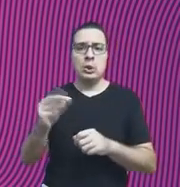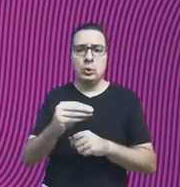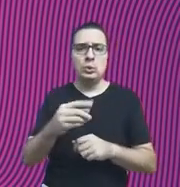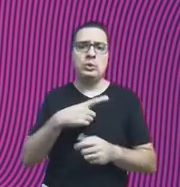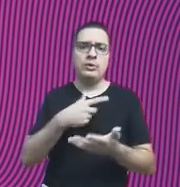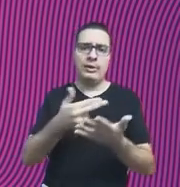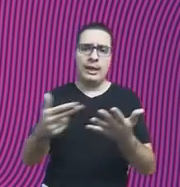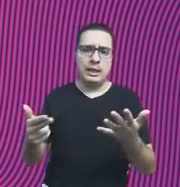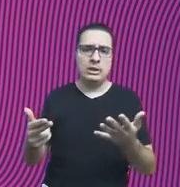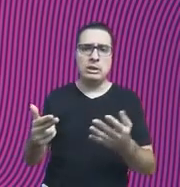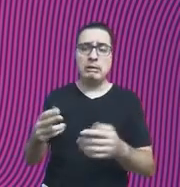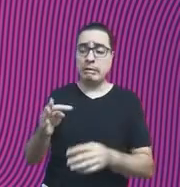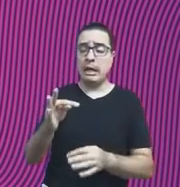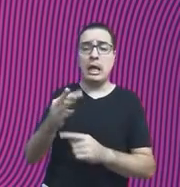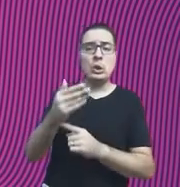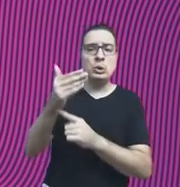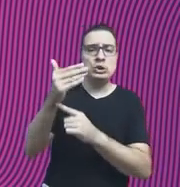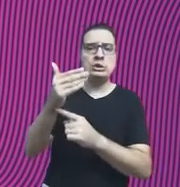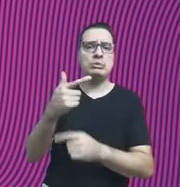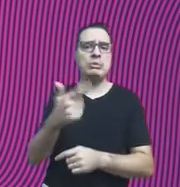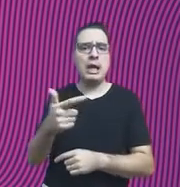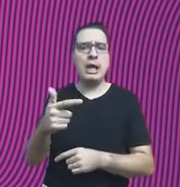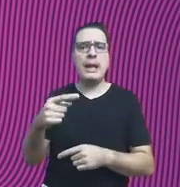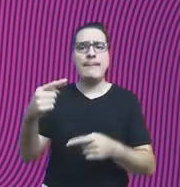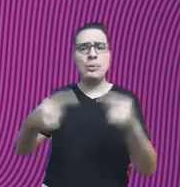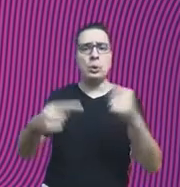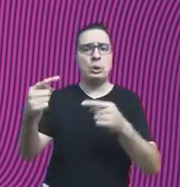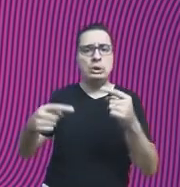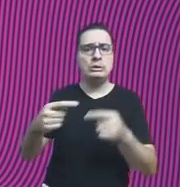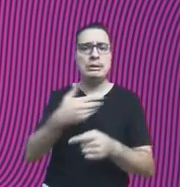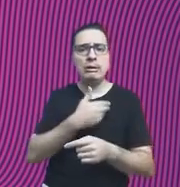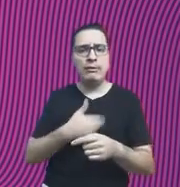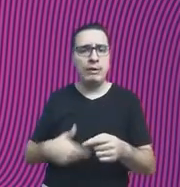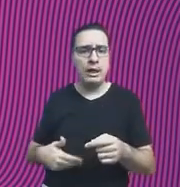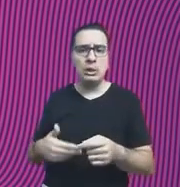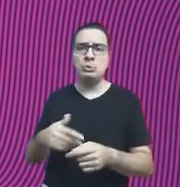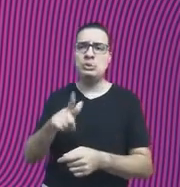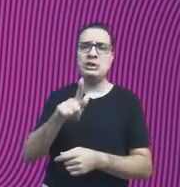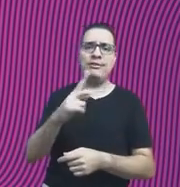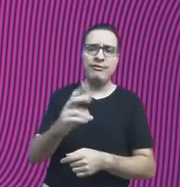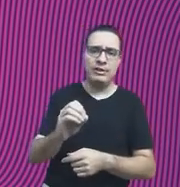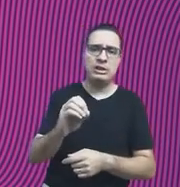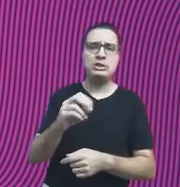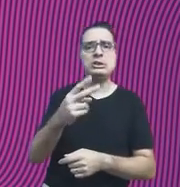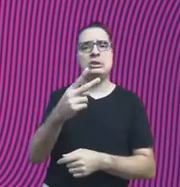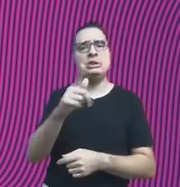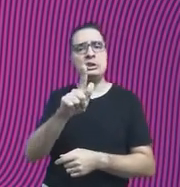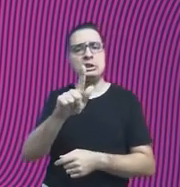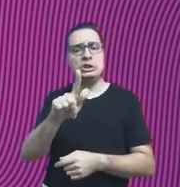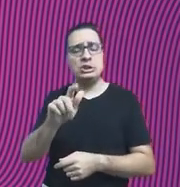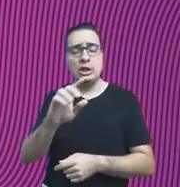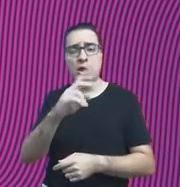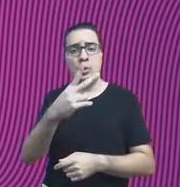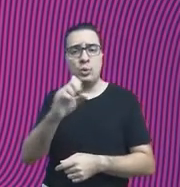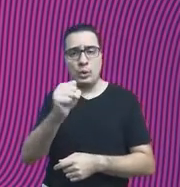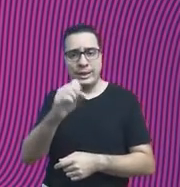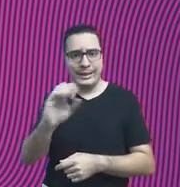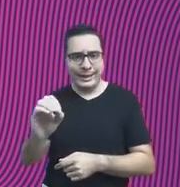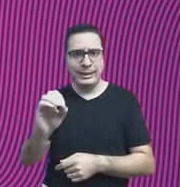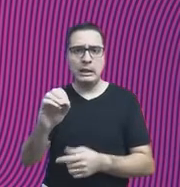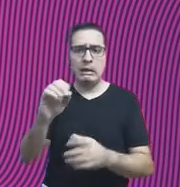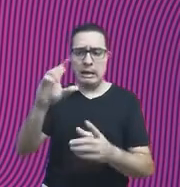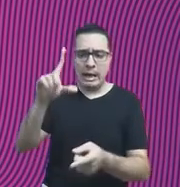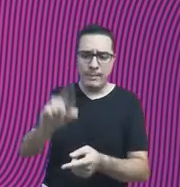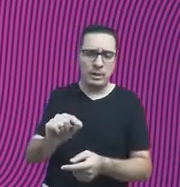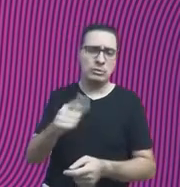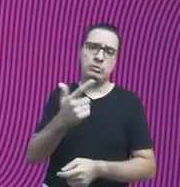existem políticas públicas ou políticas do G20, do G80, que consigam reduzir isso. 8 bilhões